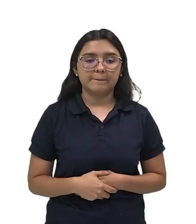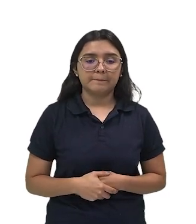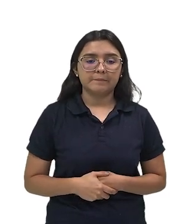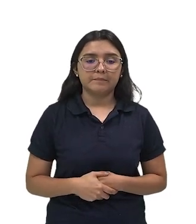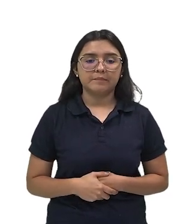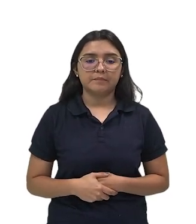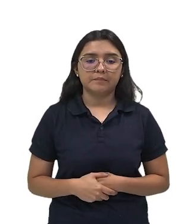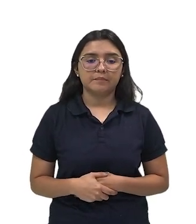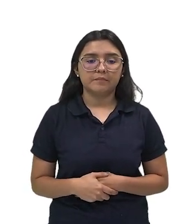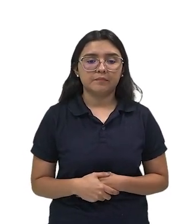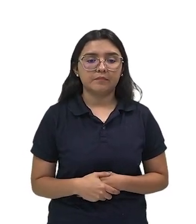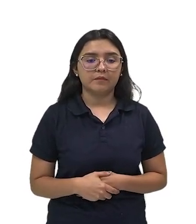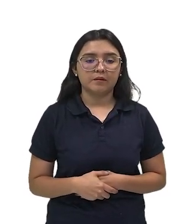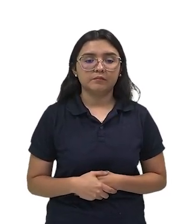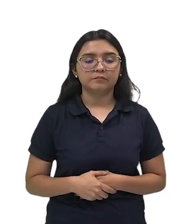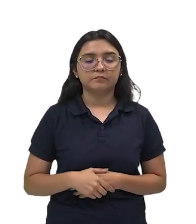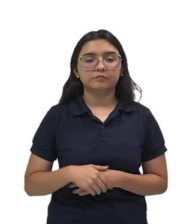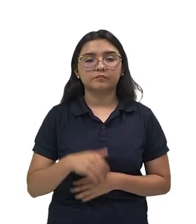a